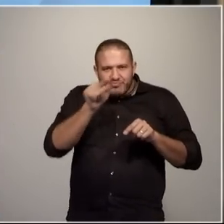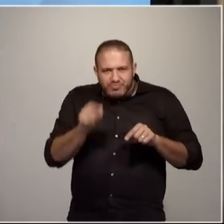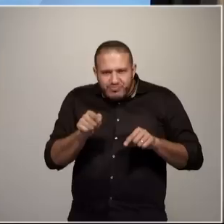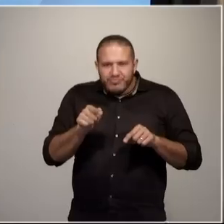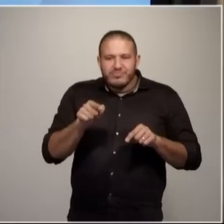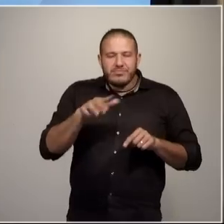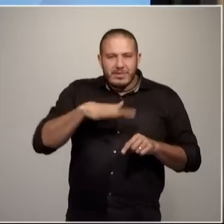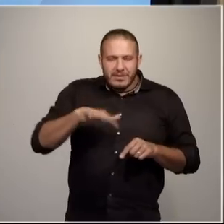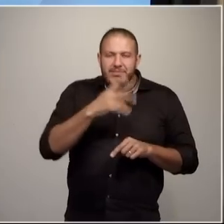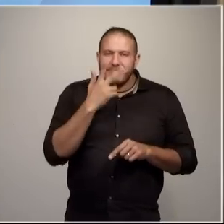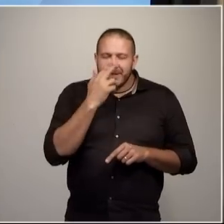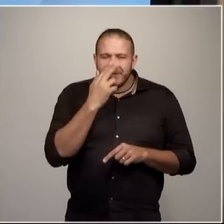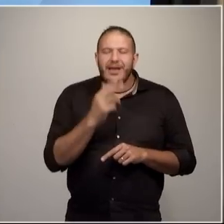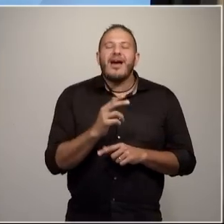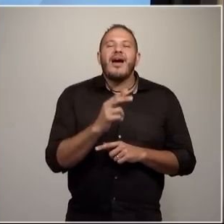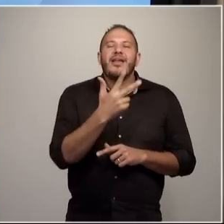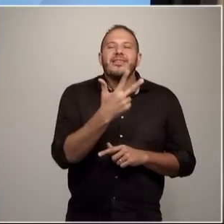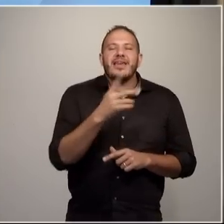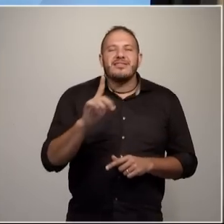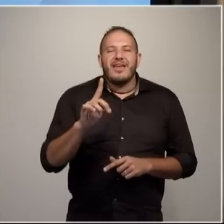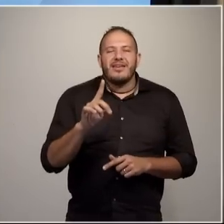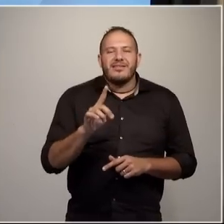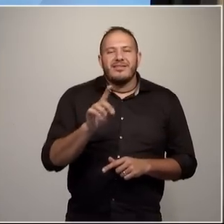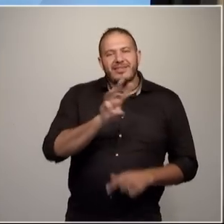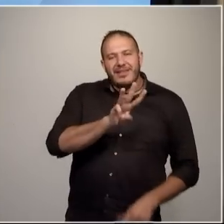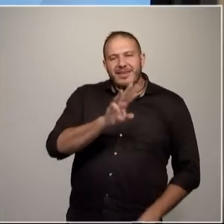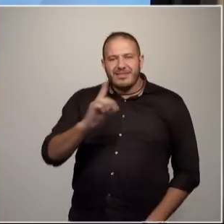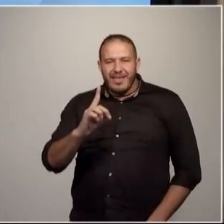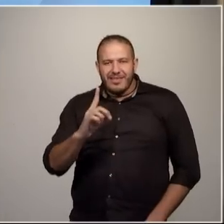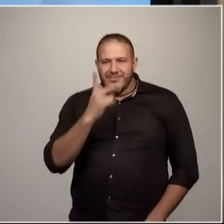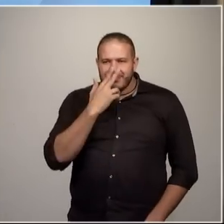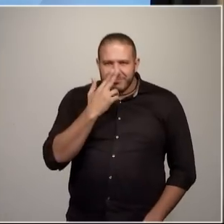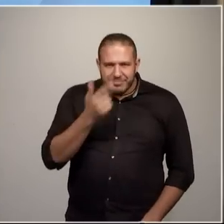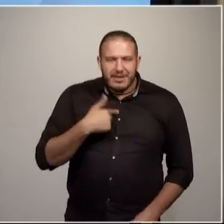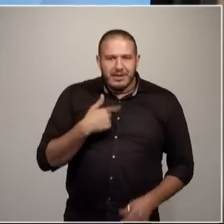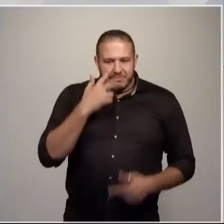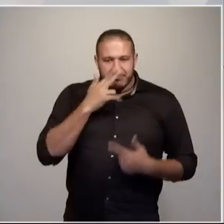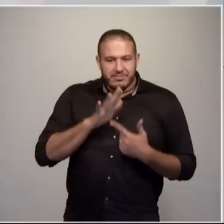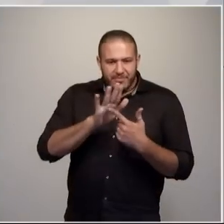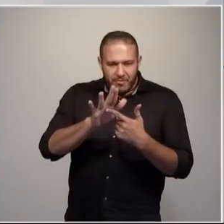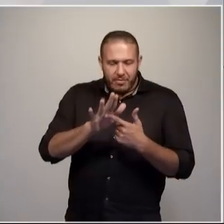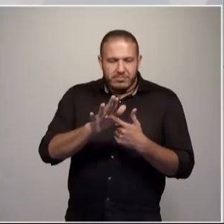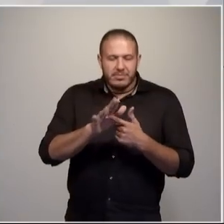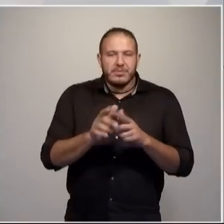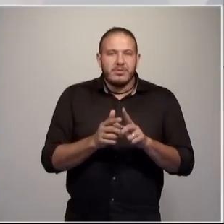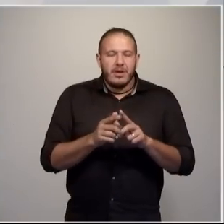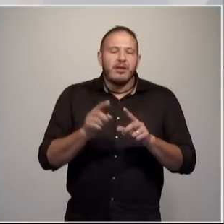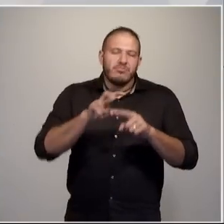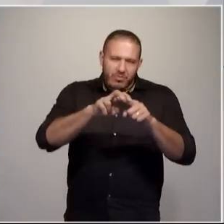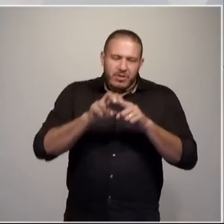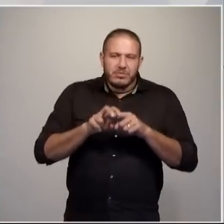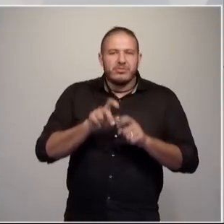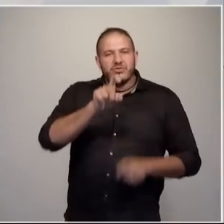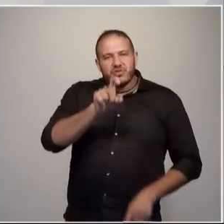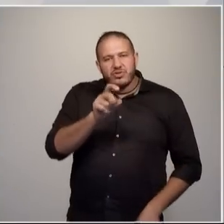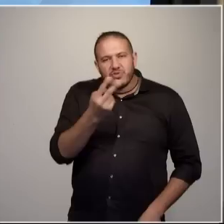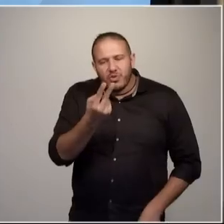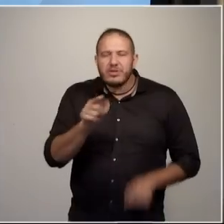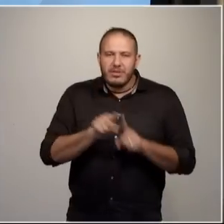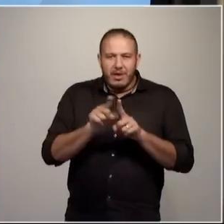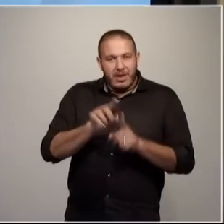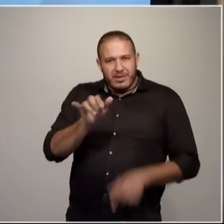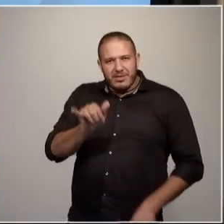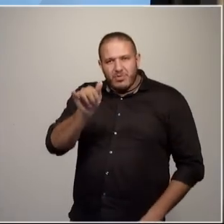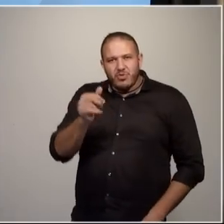espaço 3D e que tem um formato de parábola por causa do x2, do y2, e